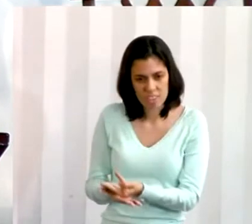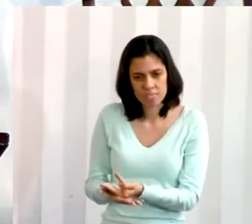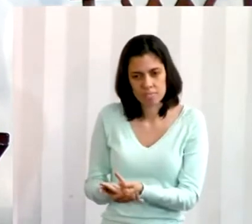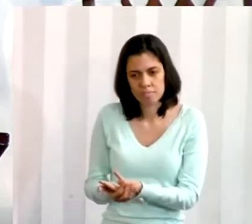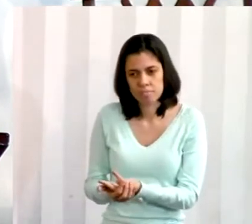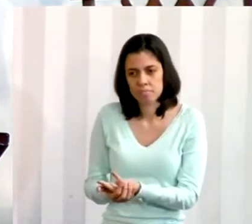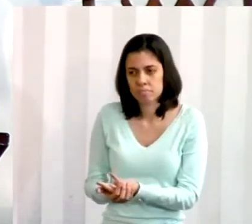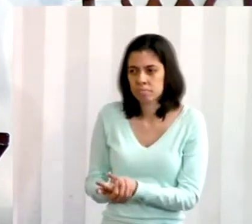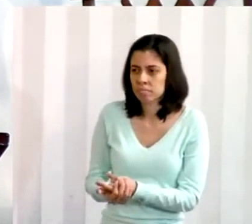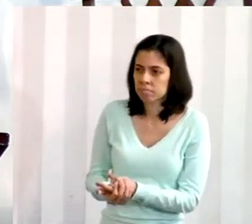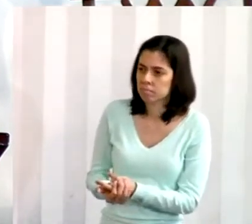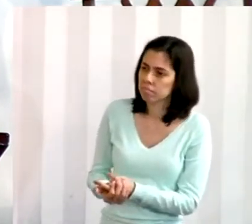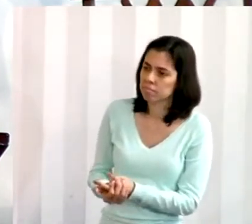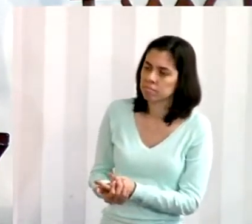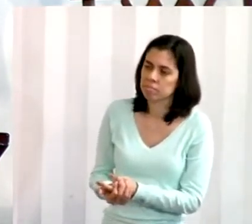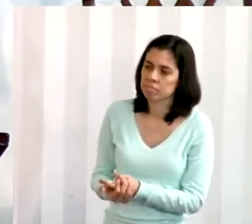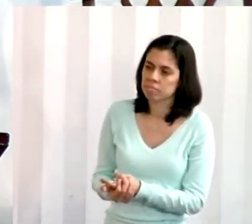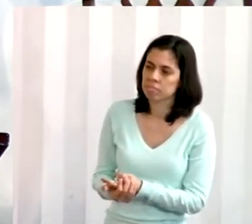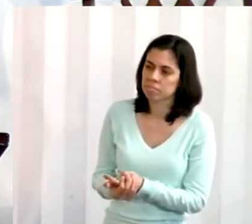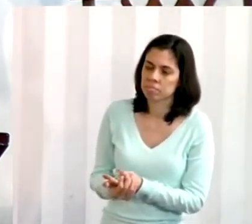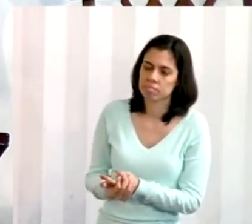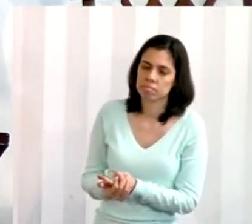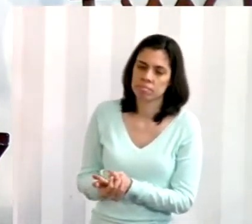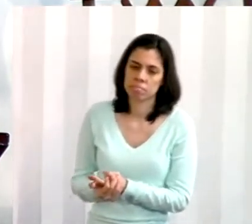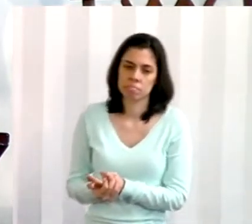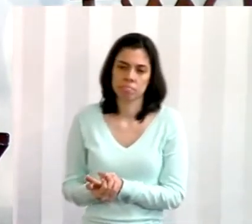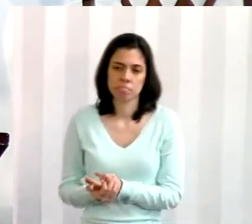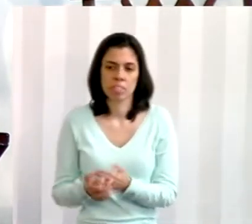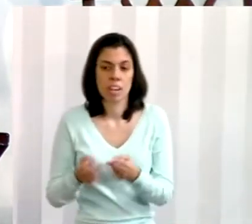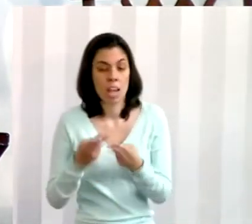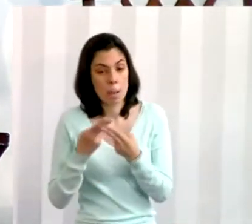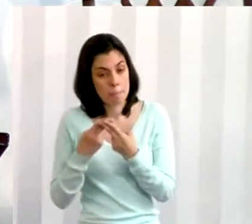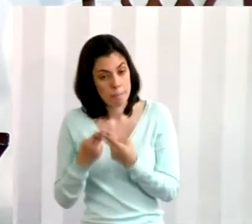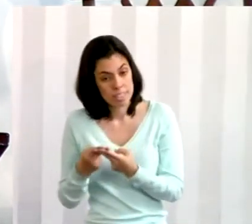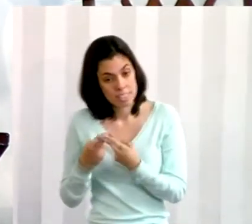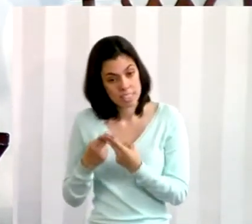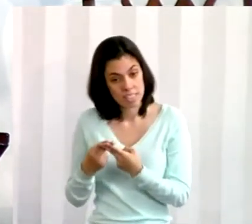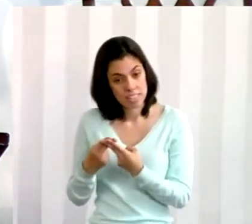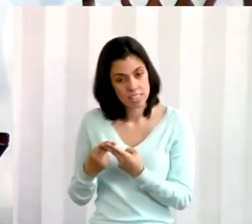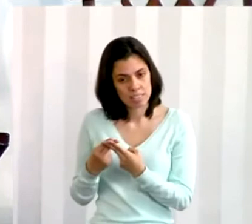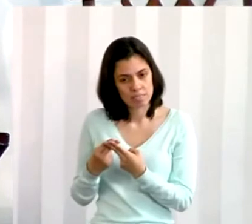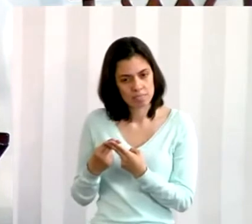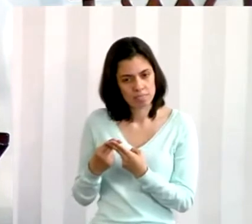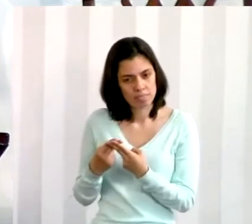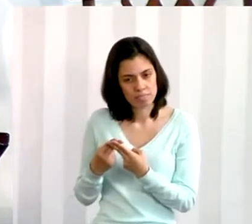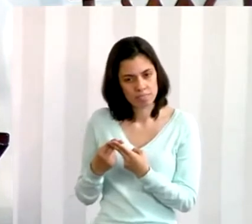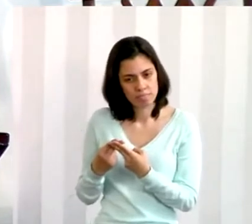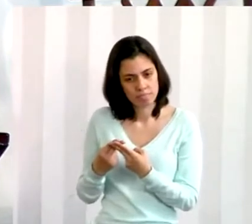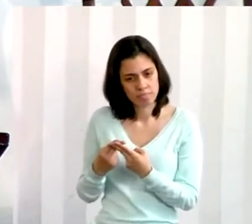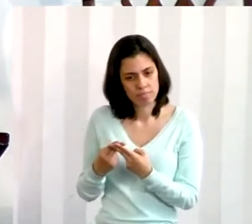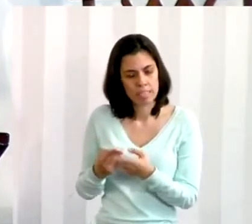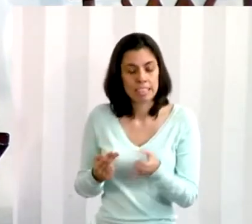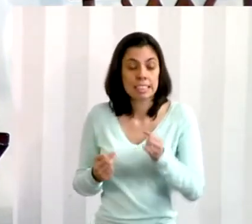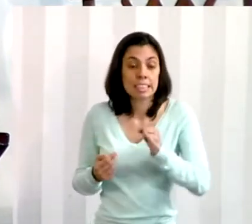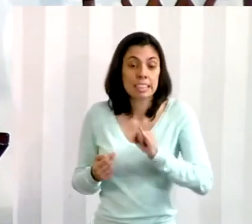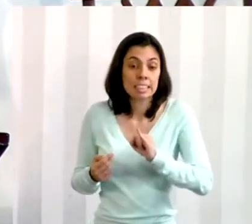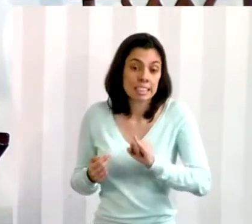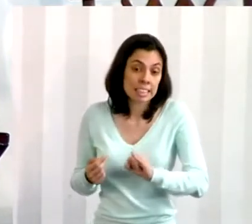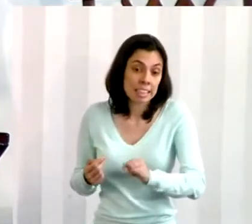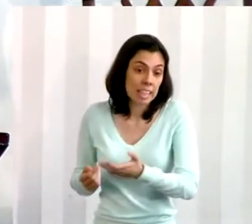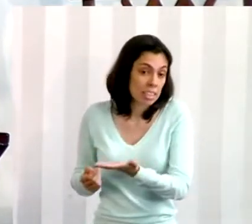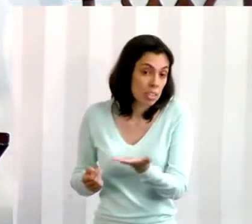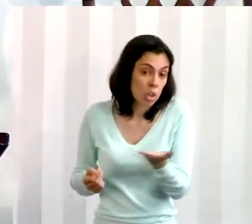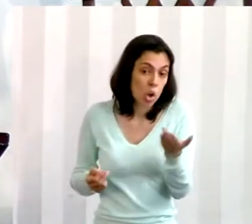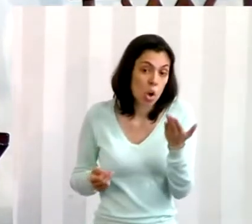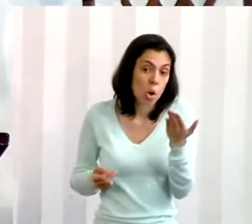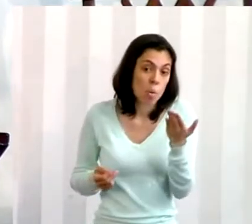exemplos. E essa é a paciência que nós precisamos ter, porque se eles morreram por isso, se eles morreram